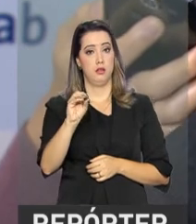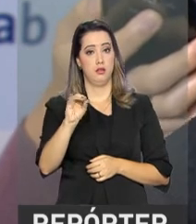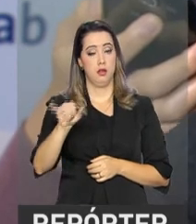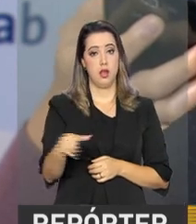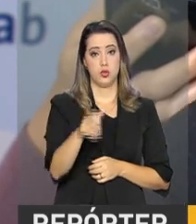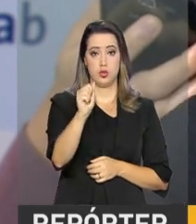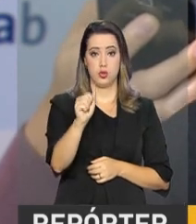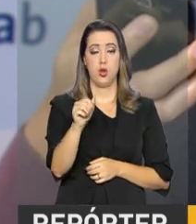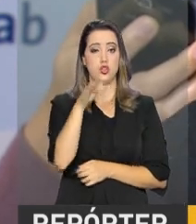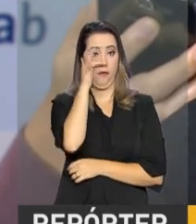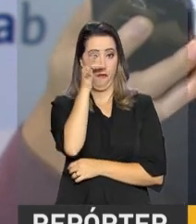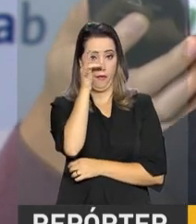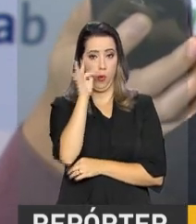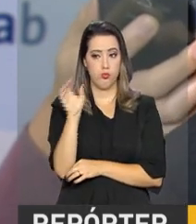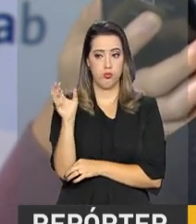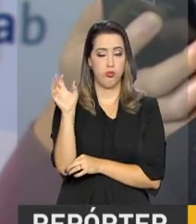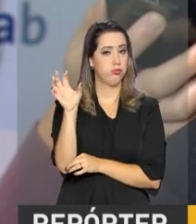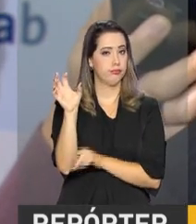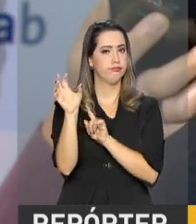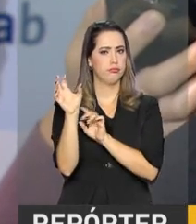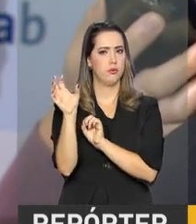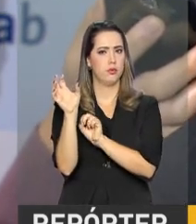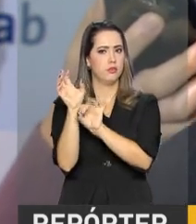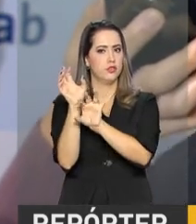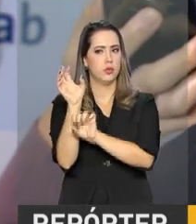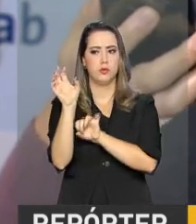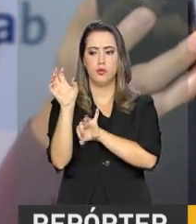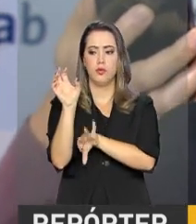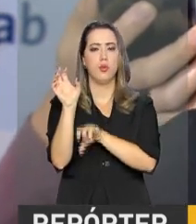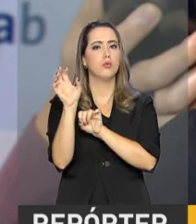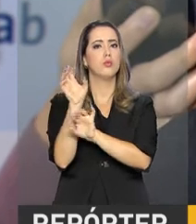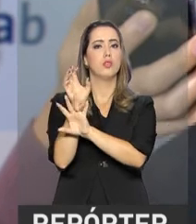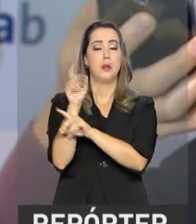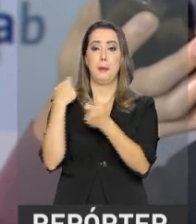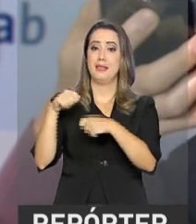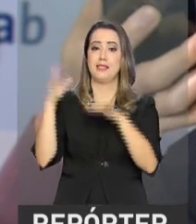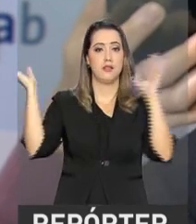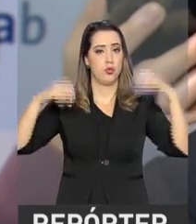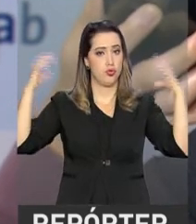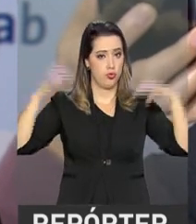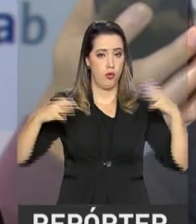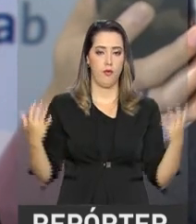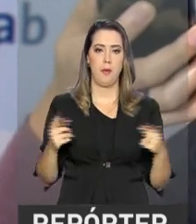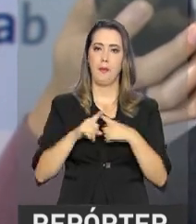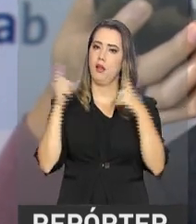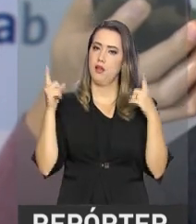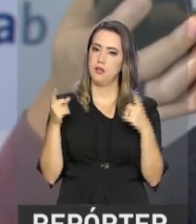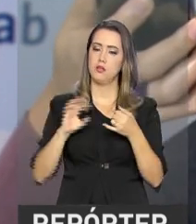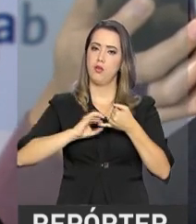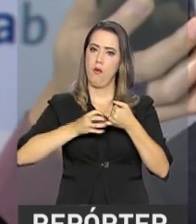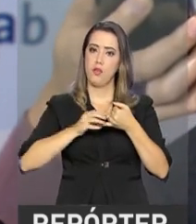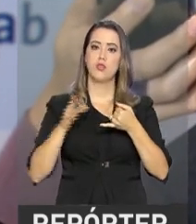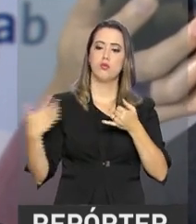fase de floração uma fase de frutificação e isso faz com que haja uma necessidade chuvas por outro lado o feijão está